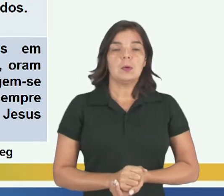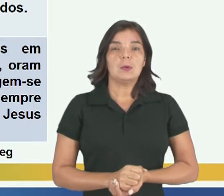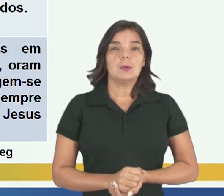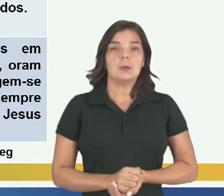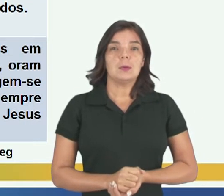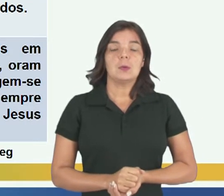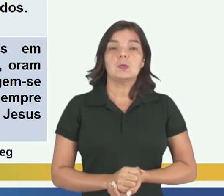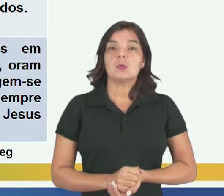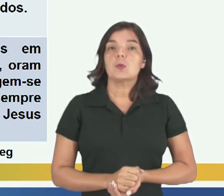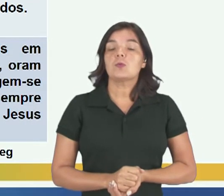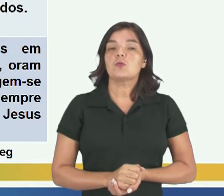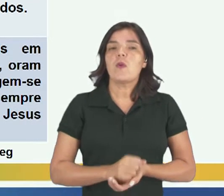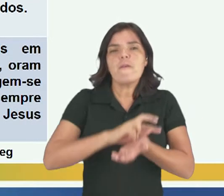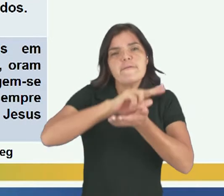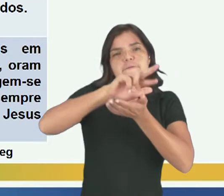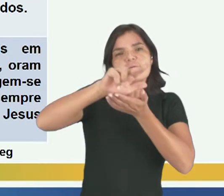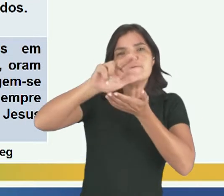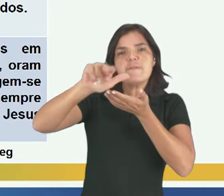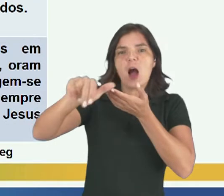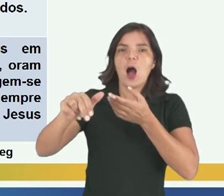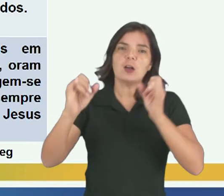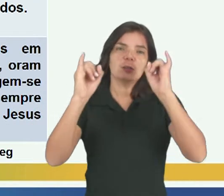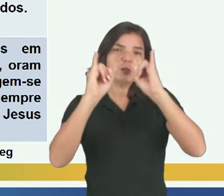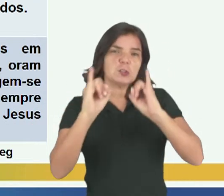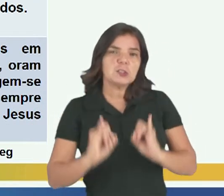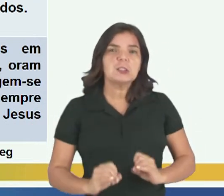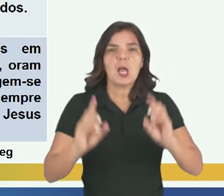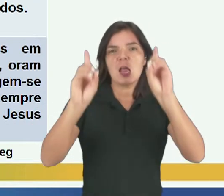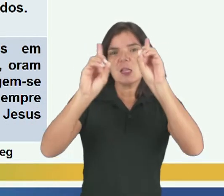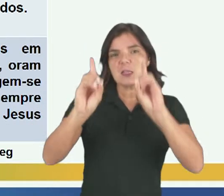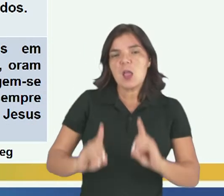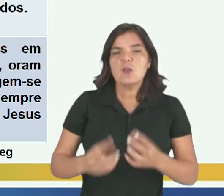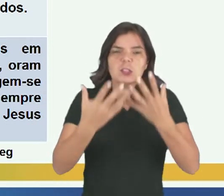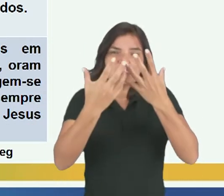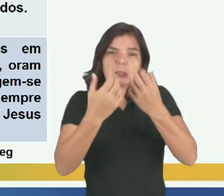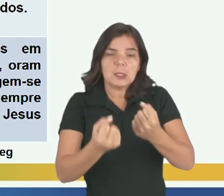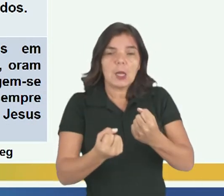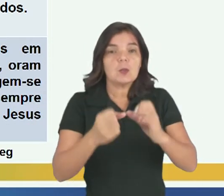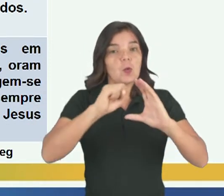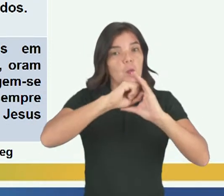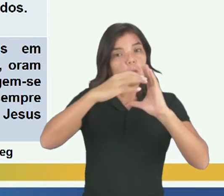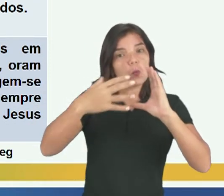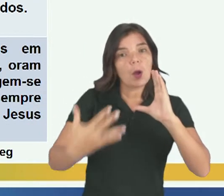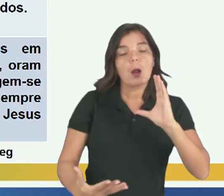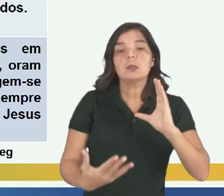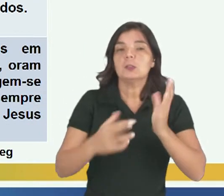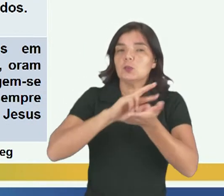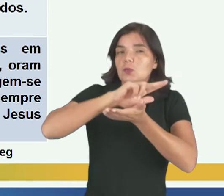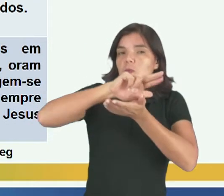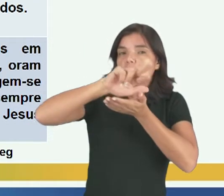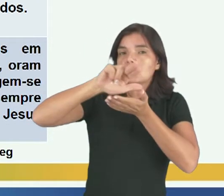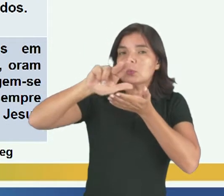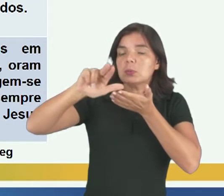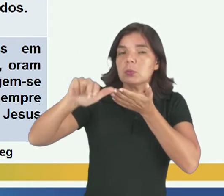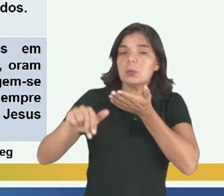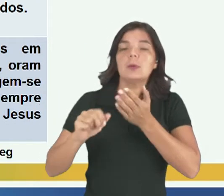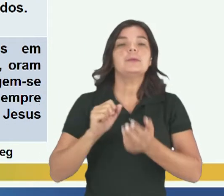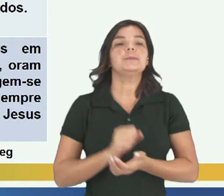extremo pluralismo de cultos, deuses, seitas, né? O caráter pluralista